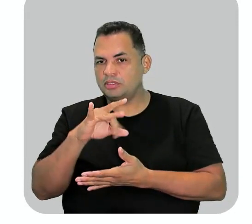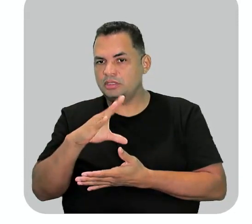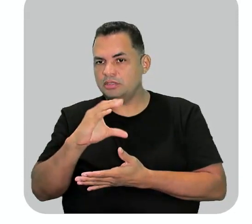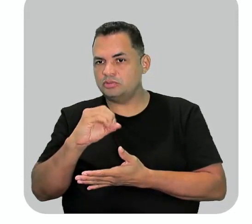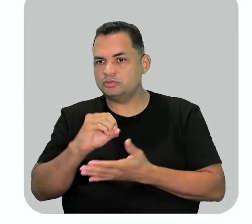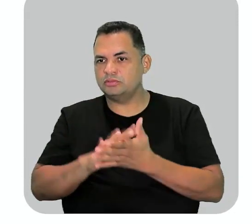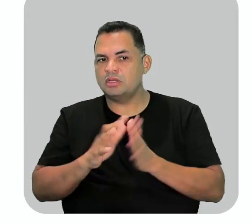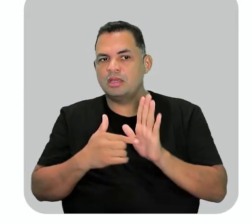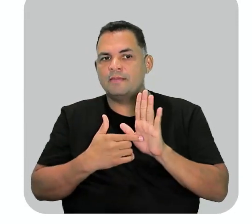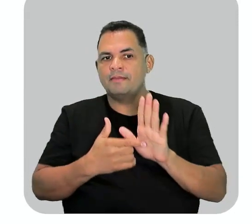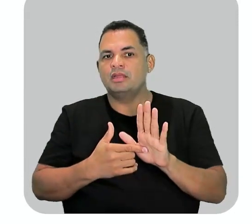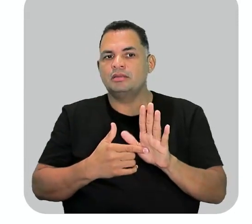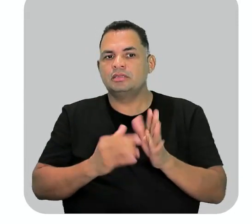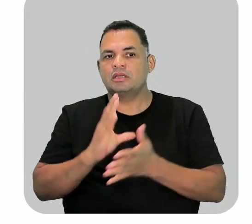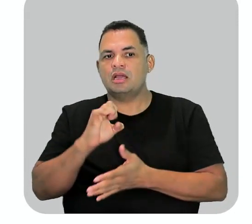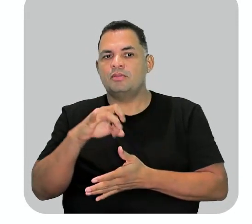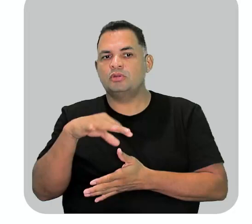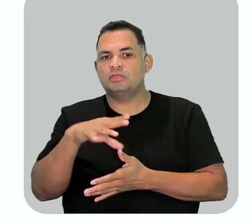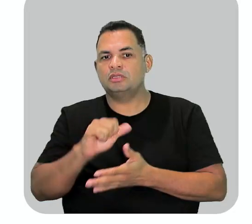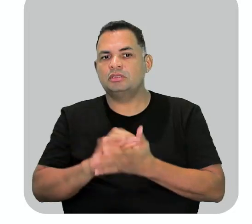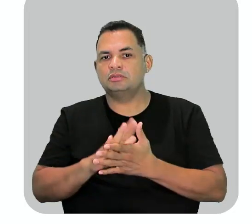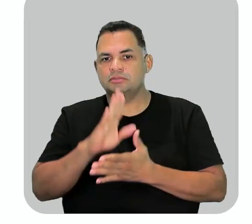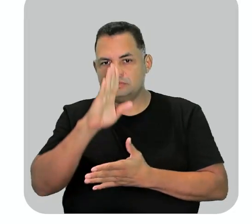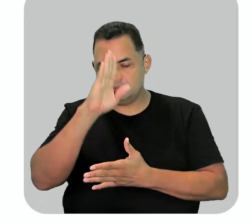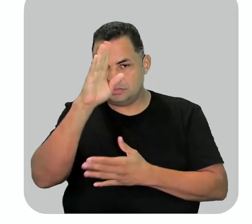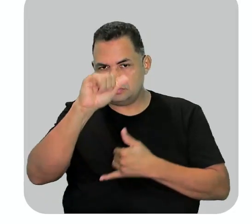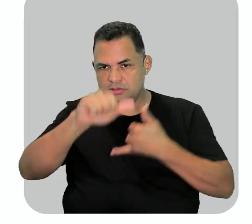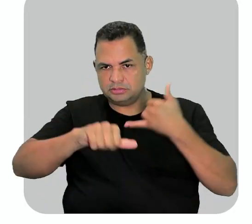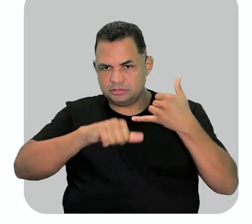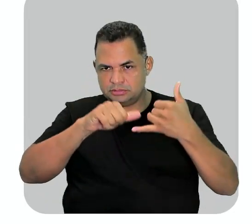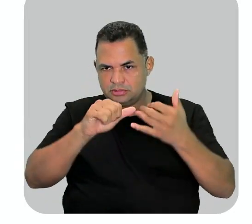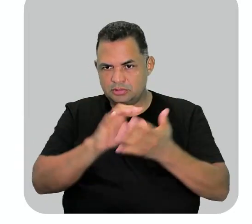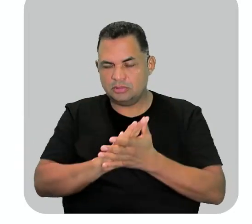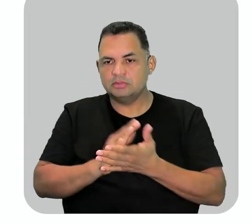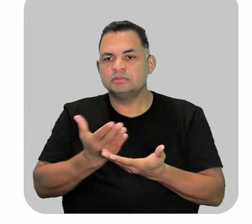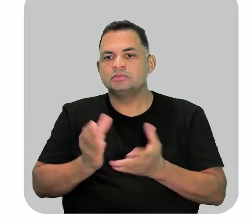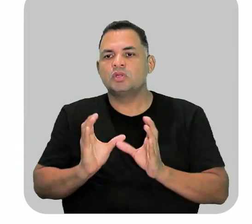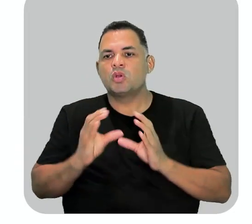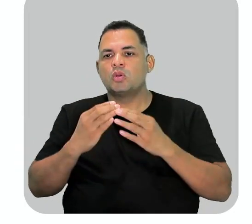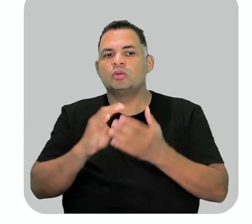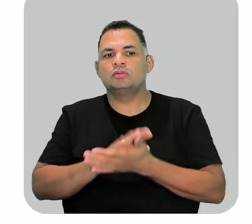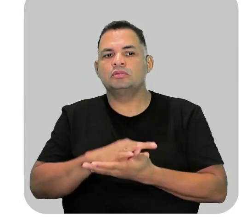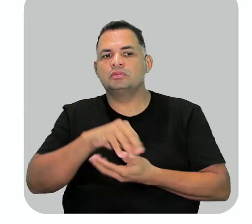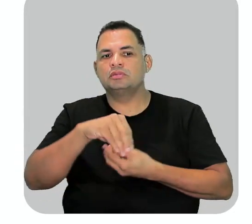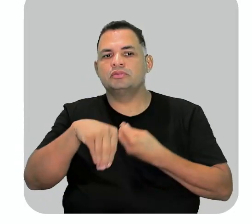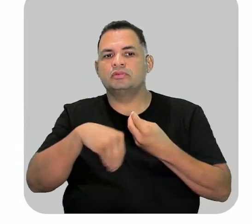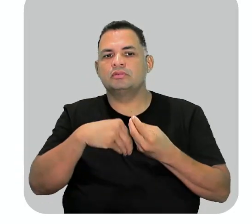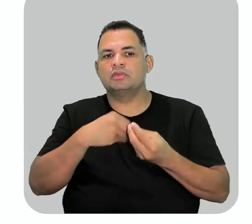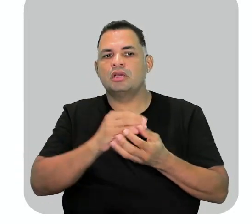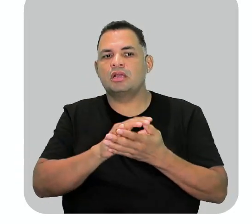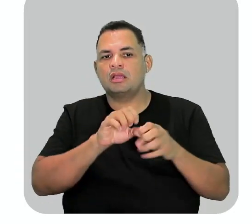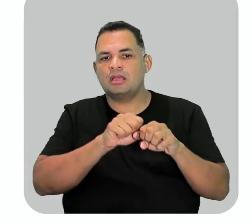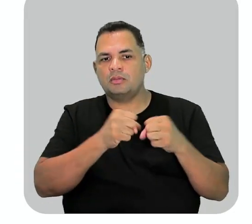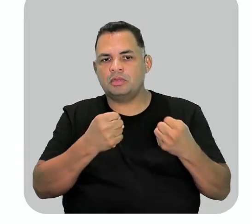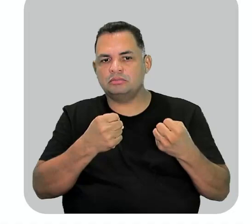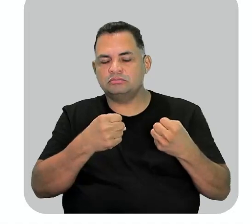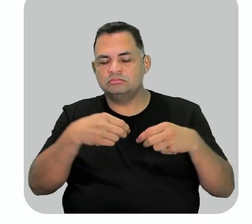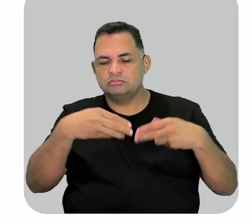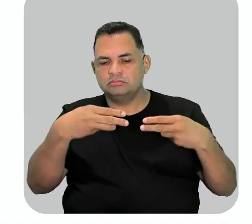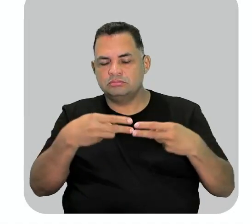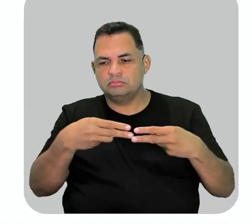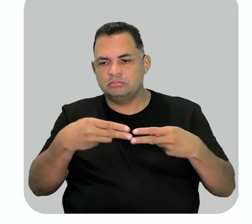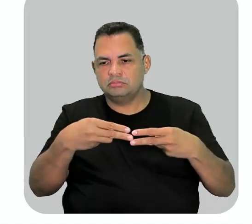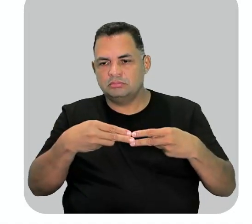porque eles apresentam uma carbonila, e as principais reações que ocorrem nesse grupo envolvem a quebra